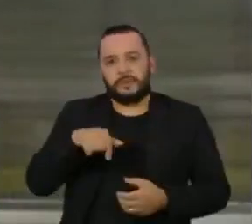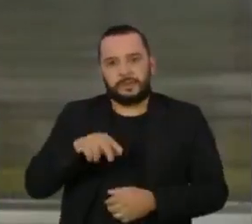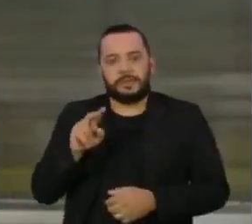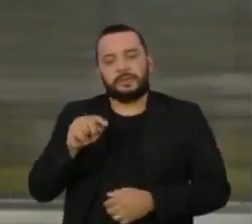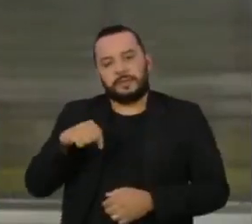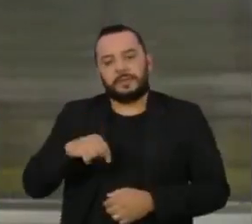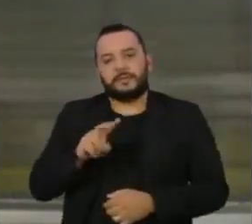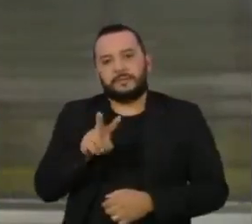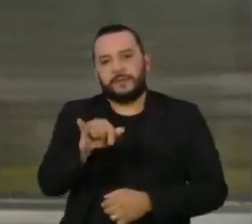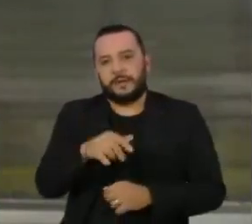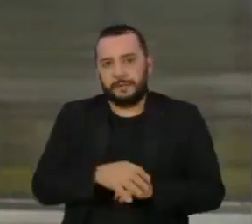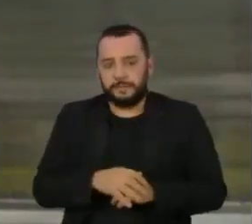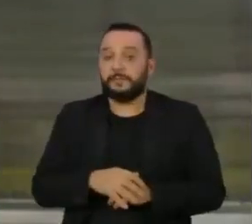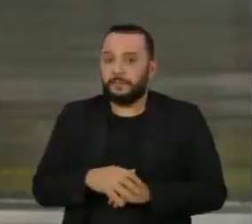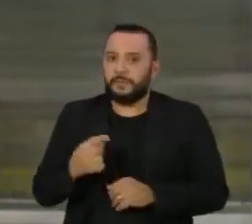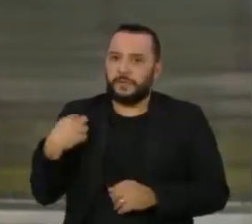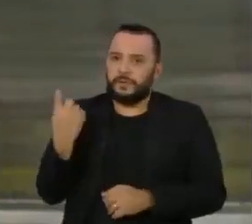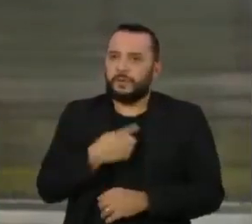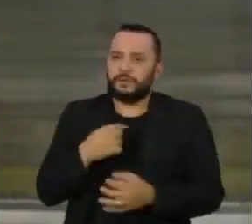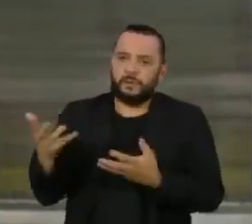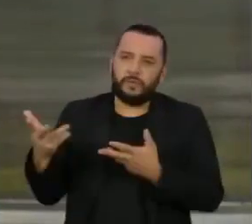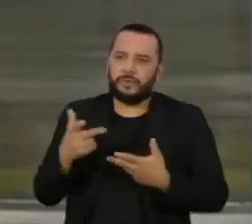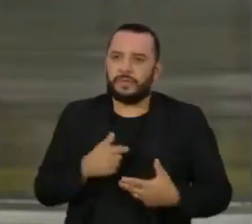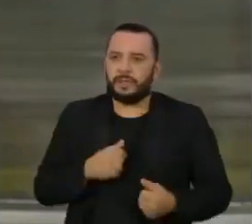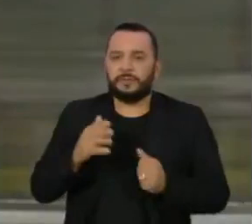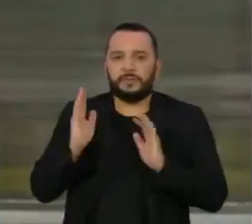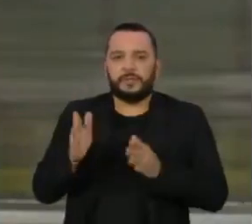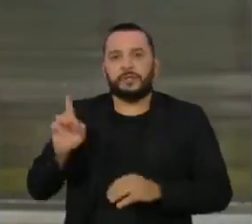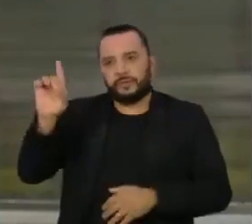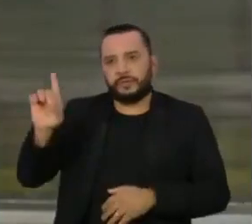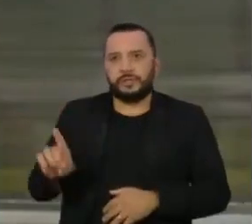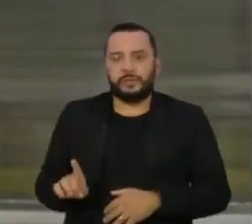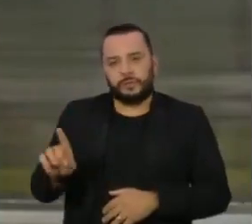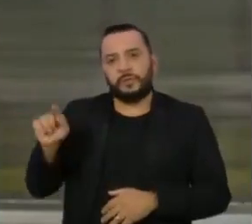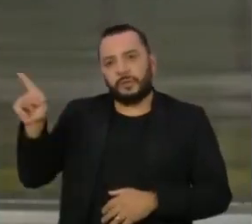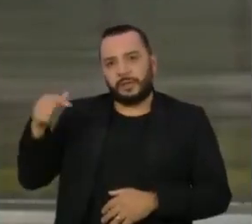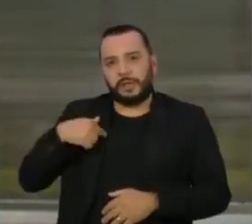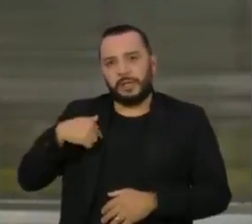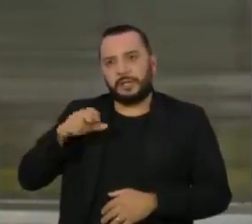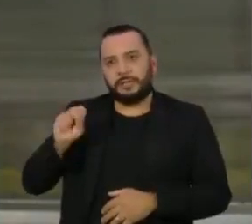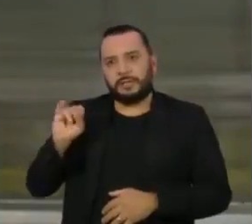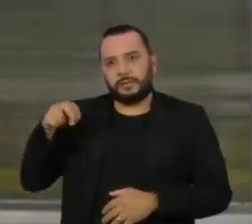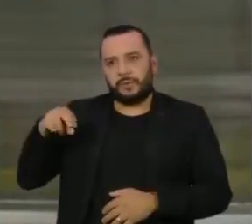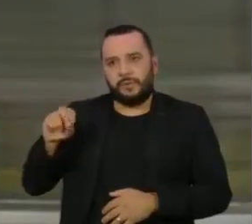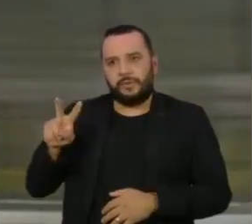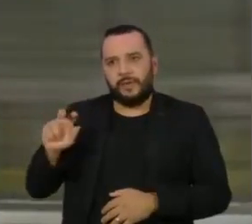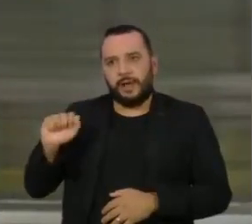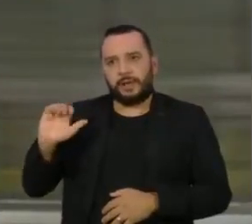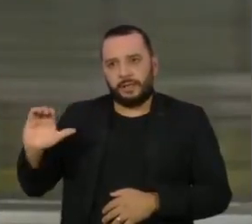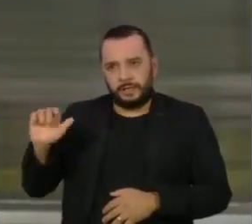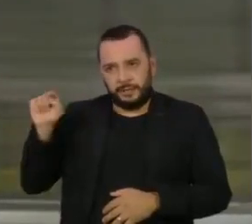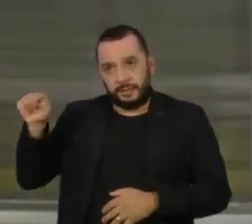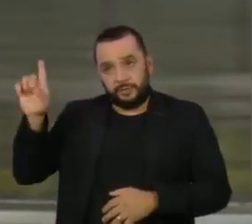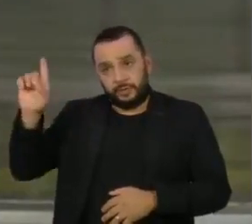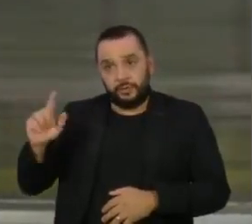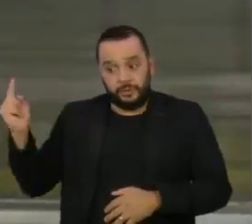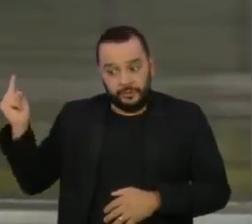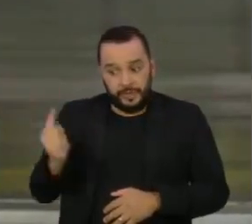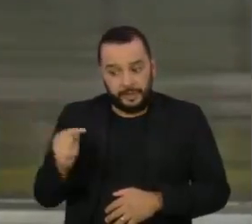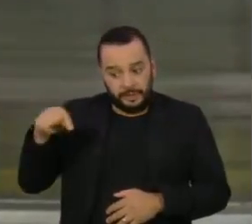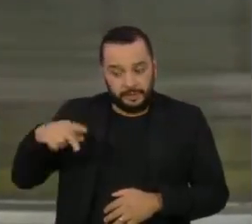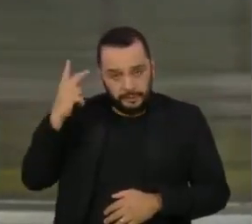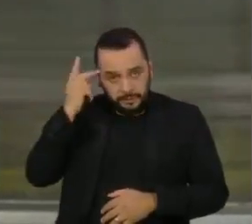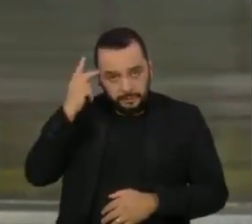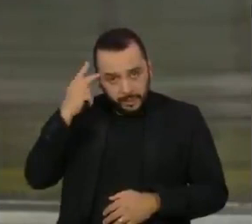passou a semana aqui em São Paulo a nosso convite. E ao lado do Dimas Covas e do Jean Gorenstein, secretário da Saúde, e Dimas Covas,